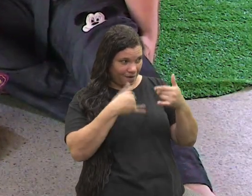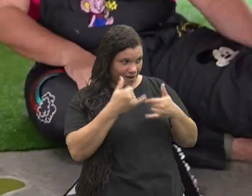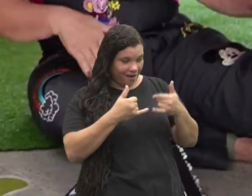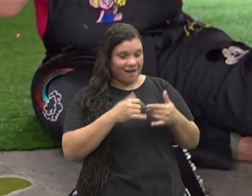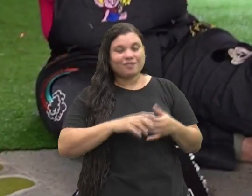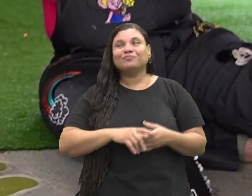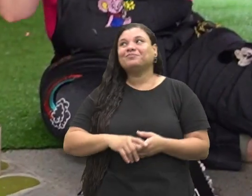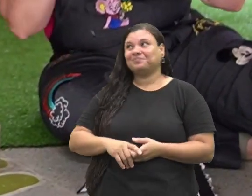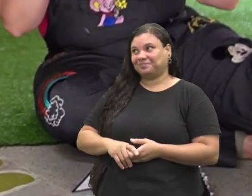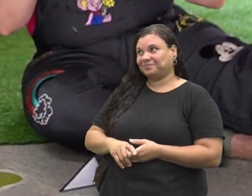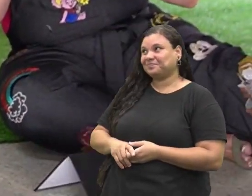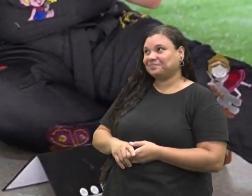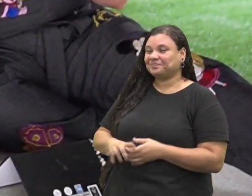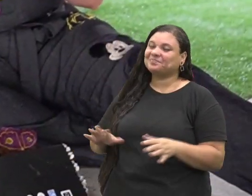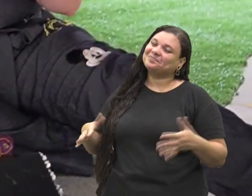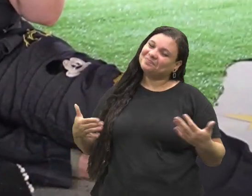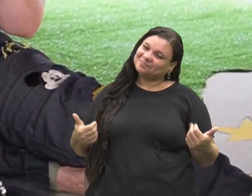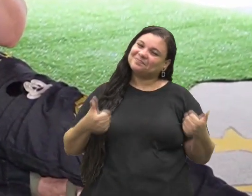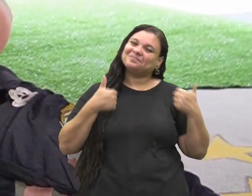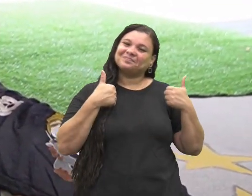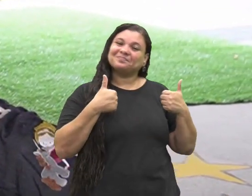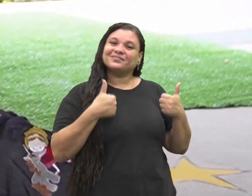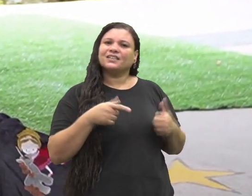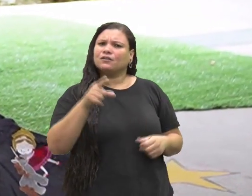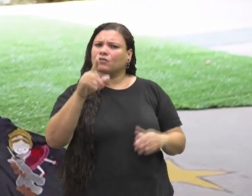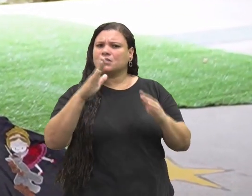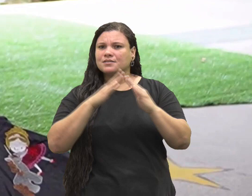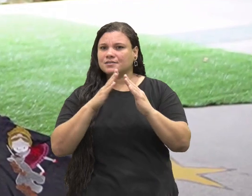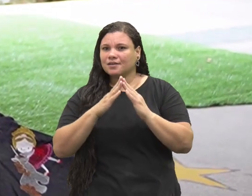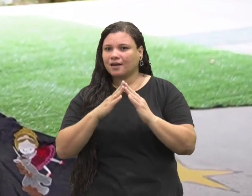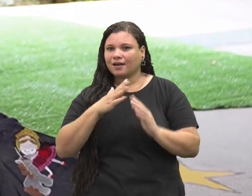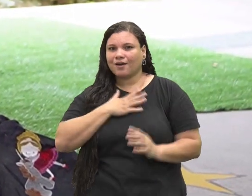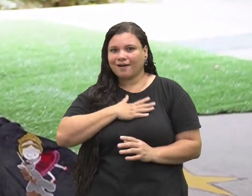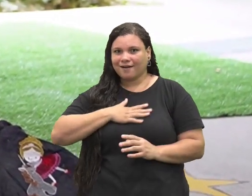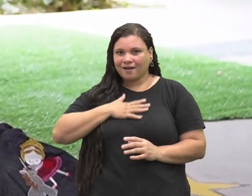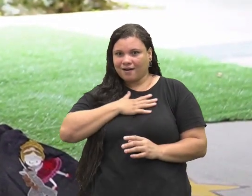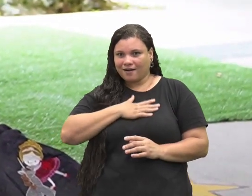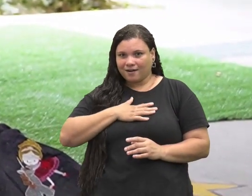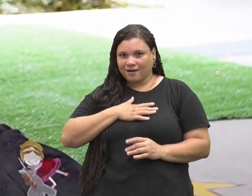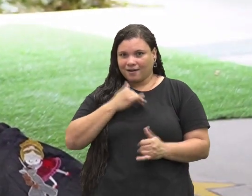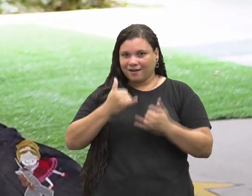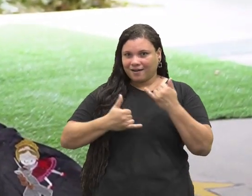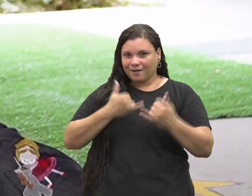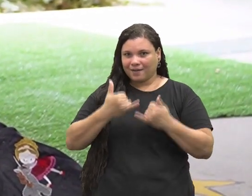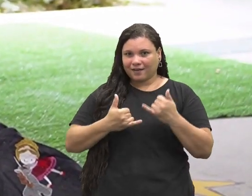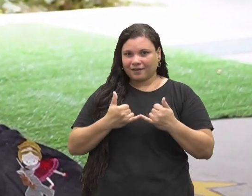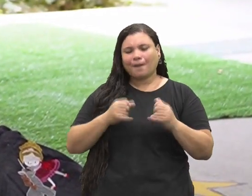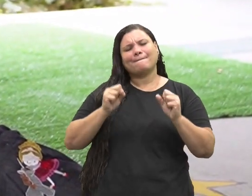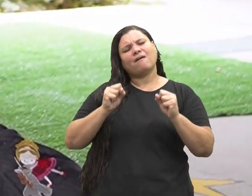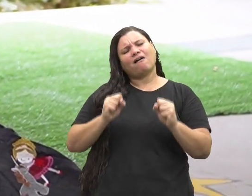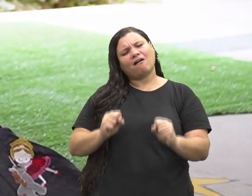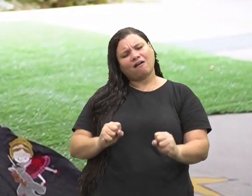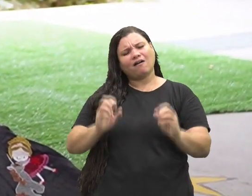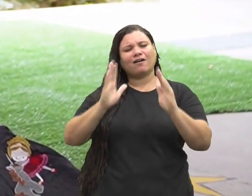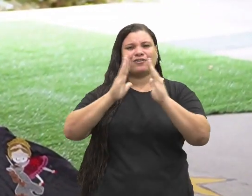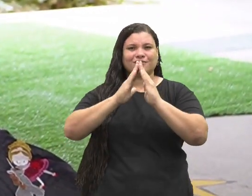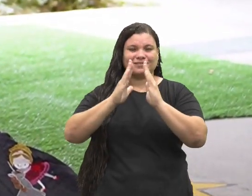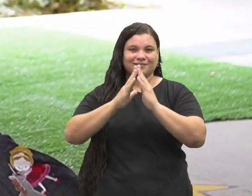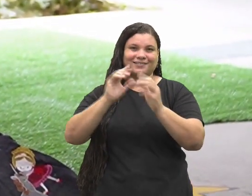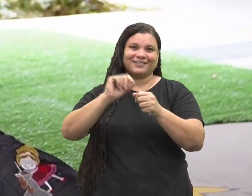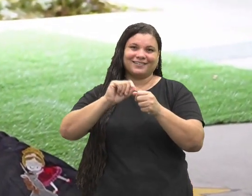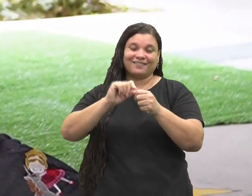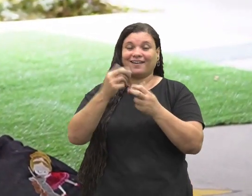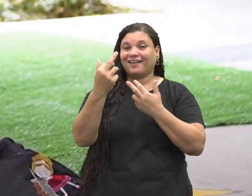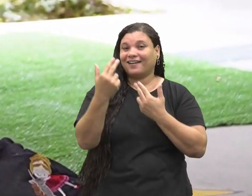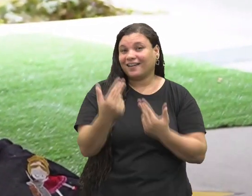muito bom. E aí, crianças? Vocês gostaram dessa brincadeira também? Façam em casa. É o momento de